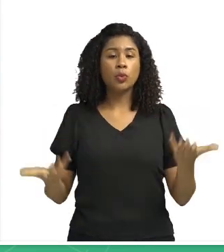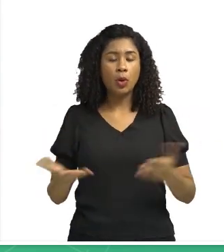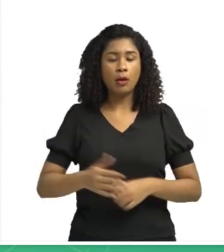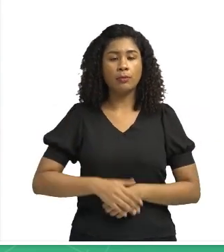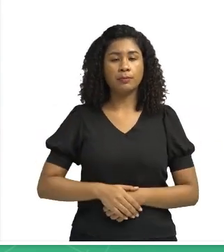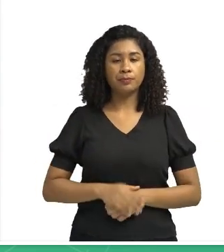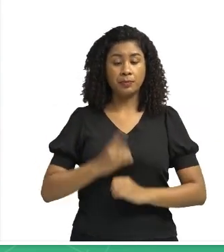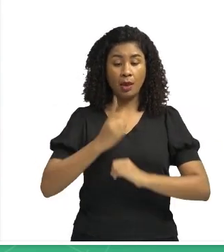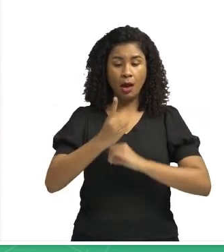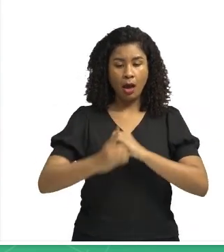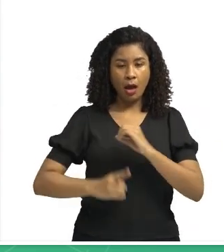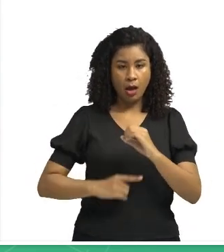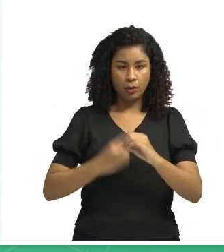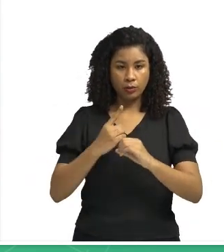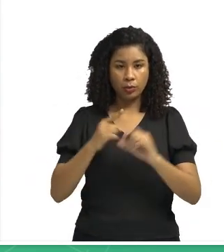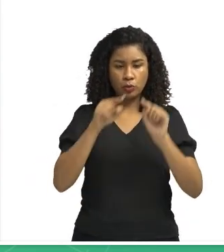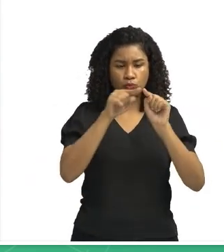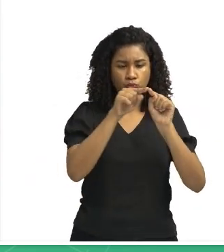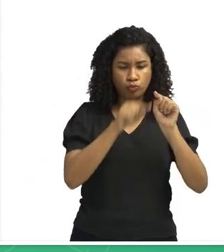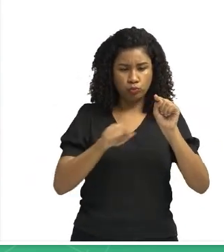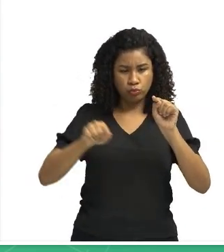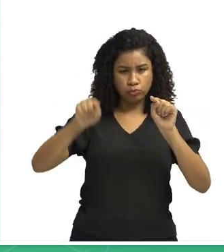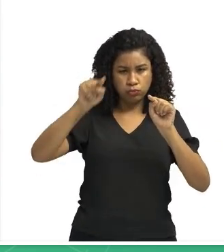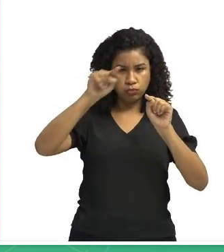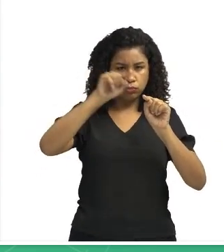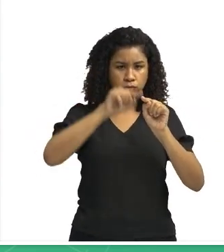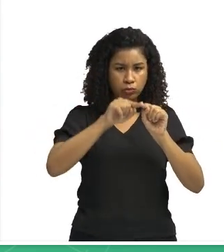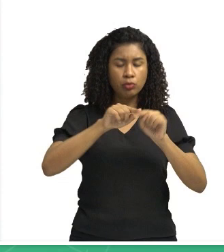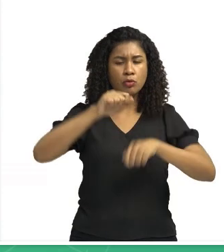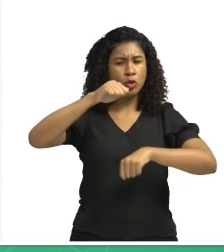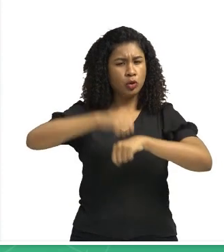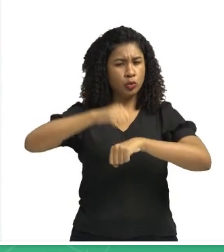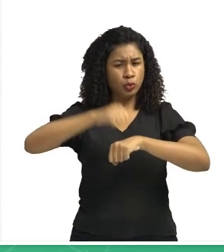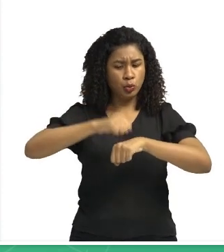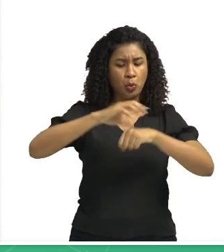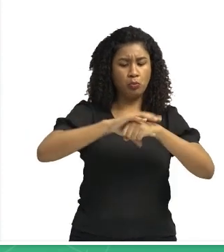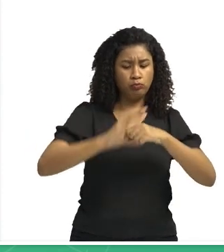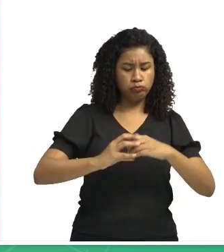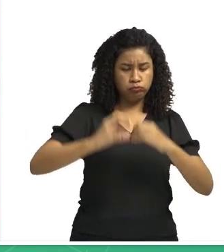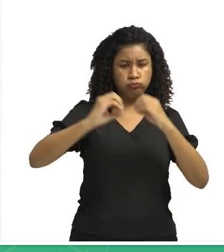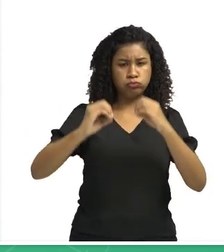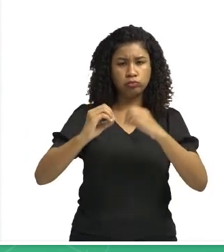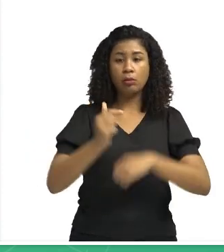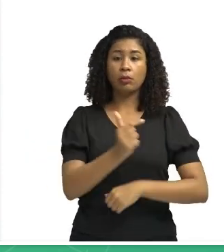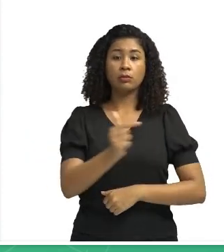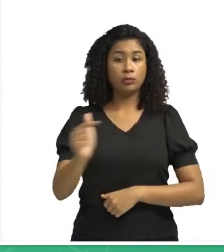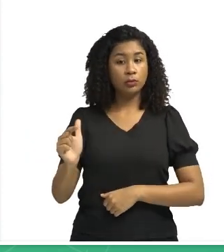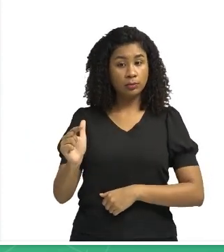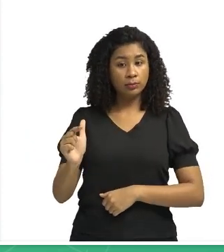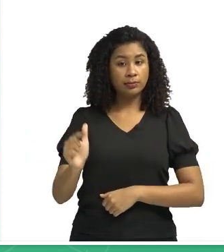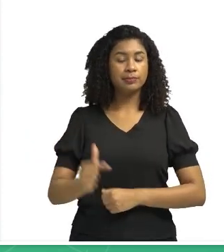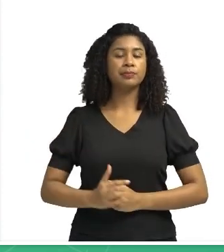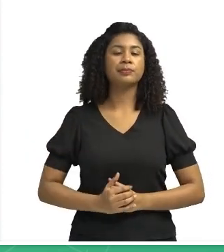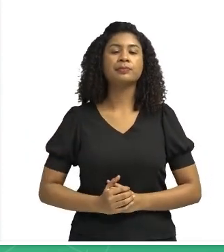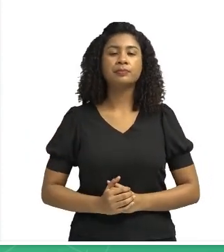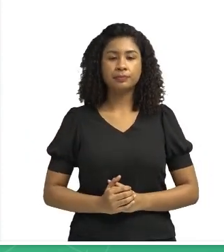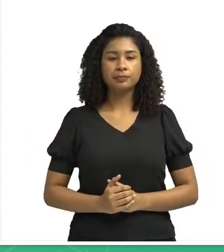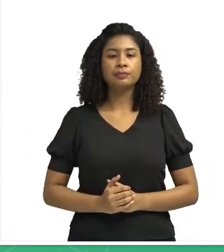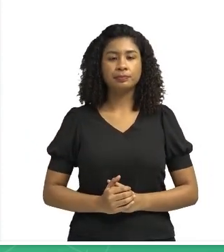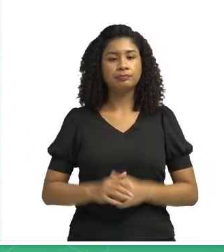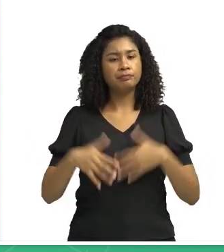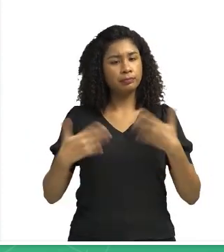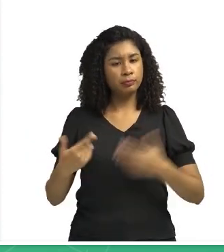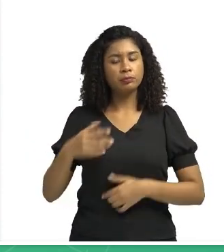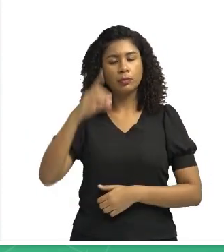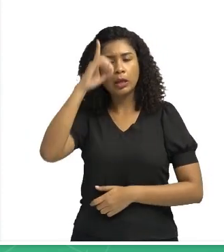é maciço e ele é indivisível, tá? Então, Dalton